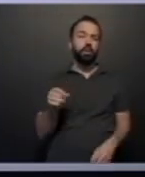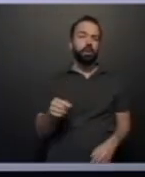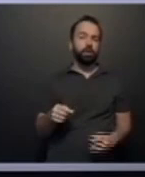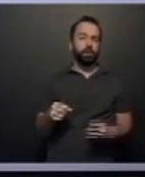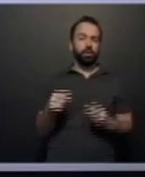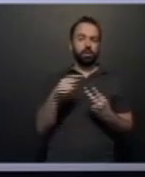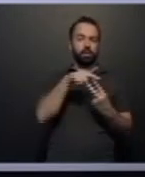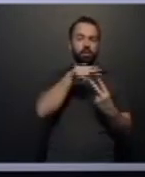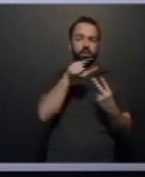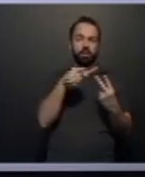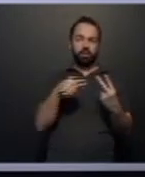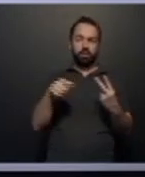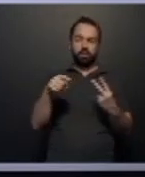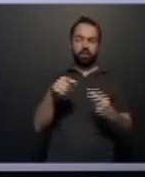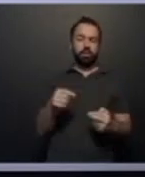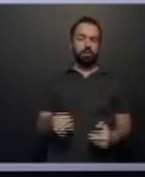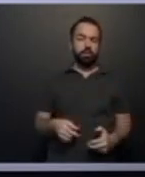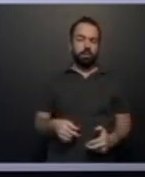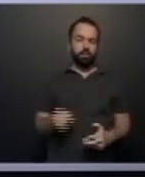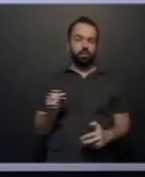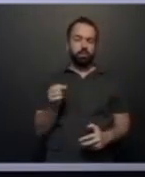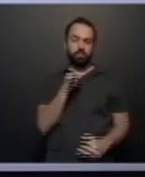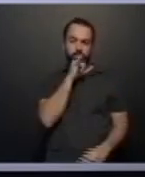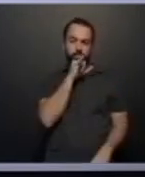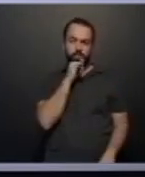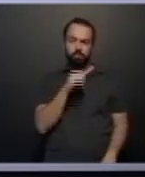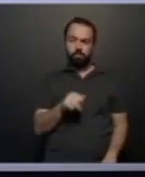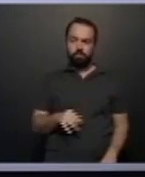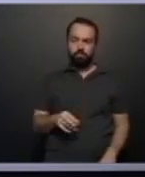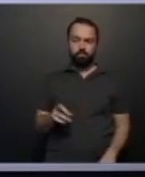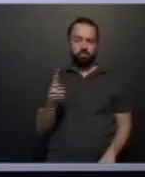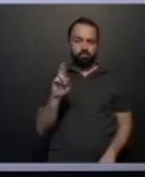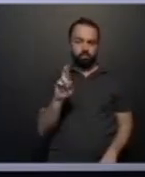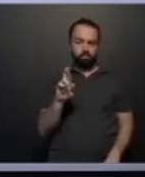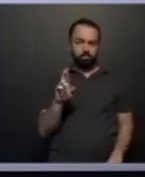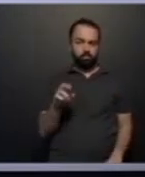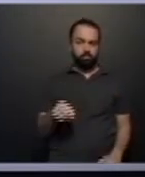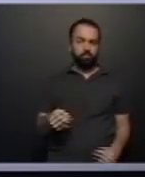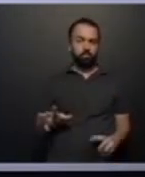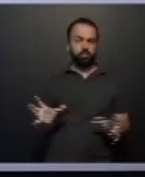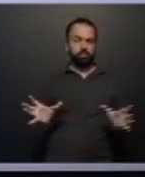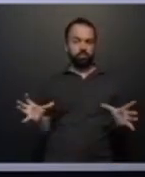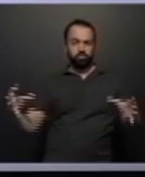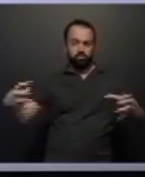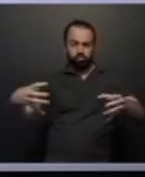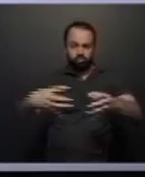e o conjunto dos números reais, que engloba todos os demais conjuntos.